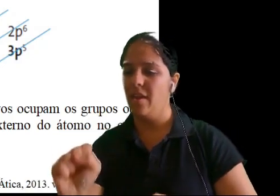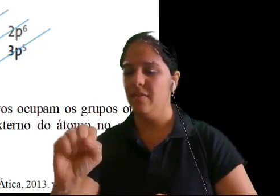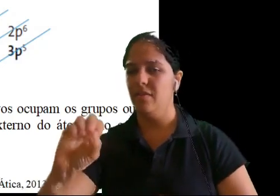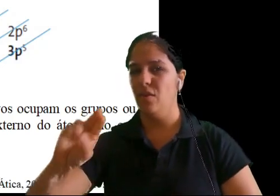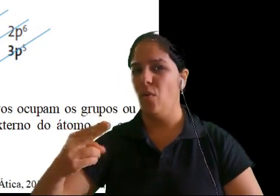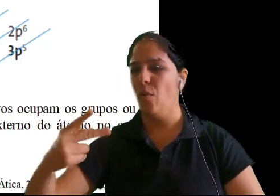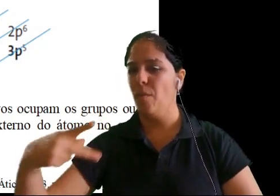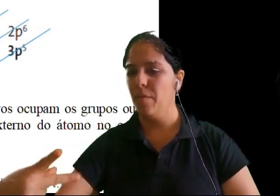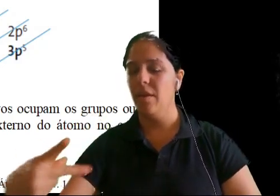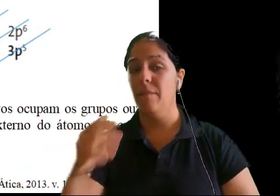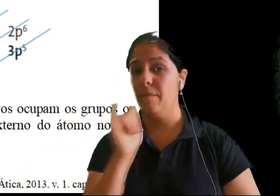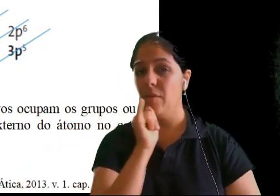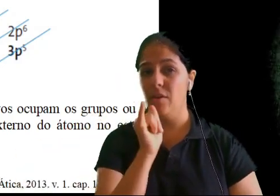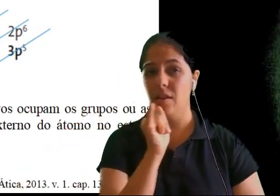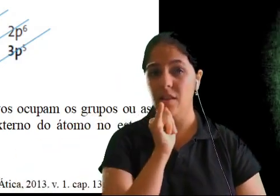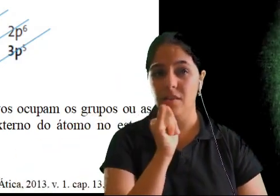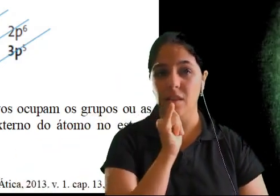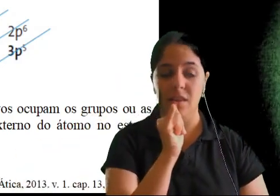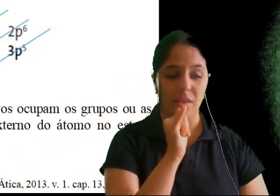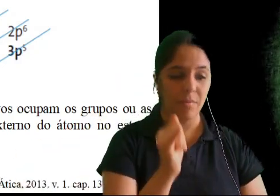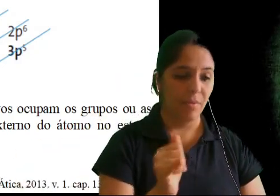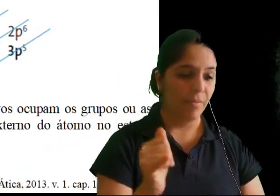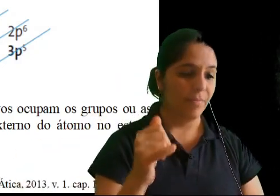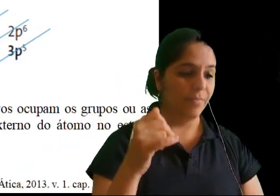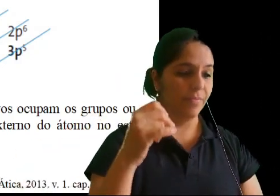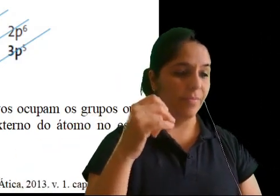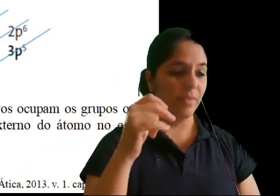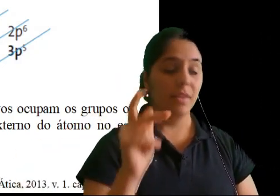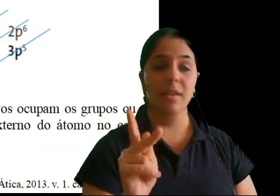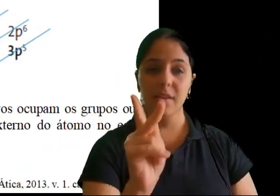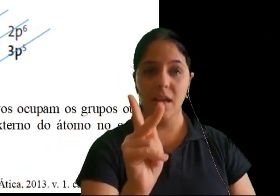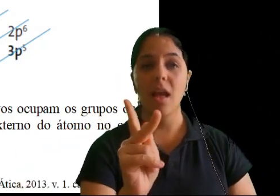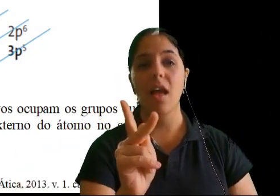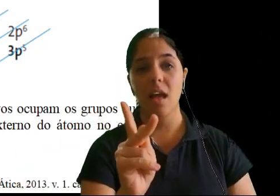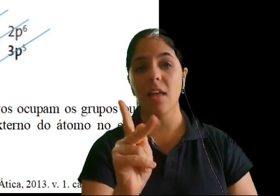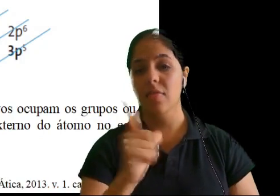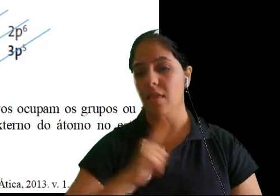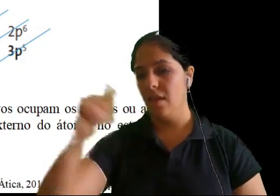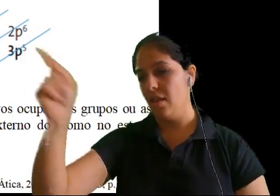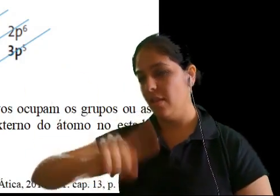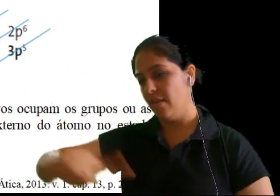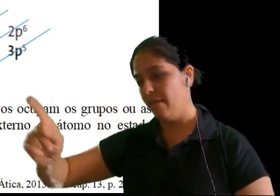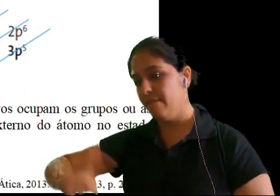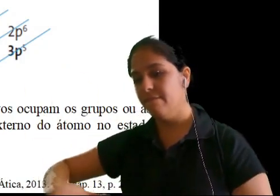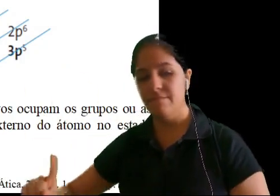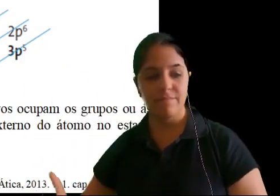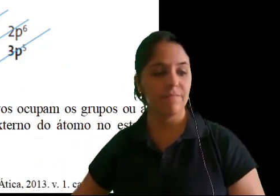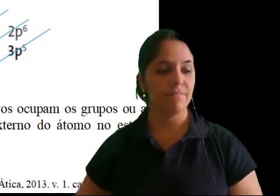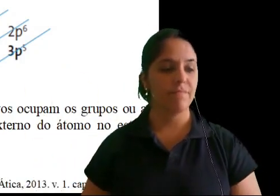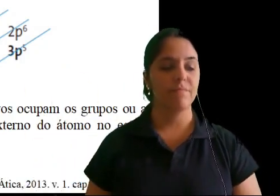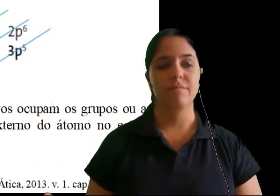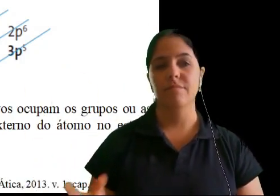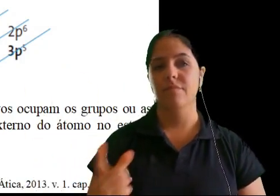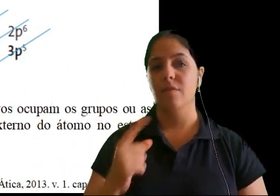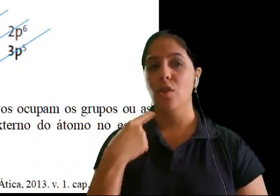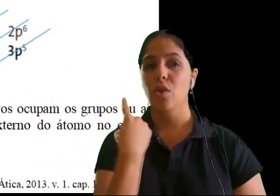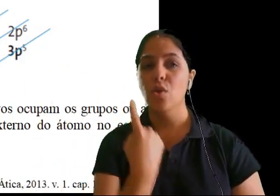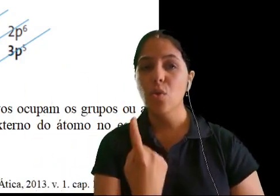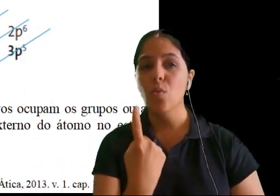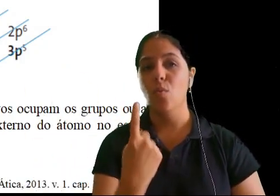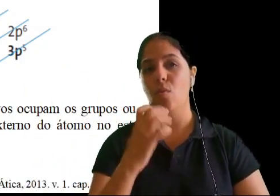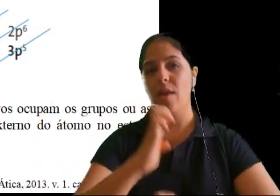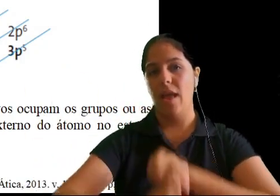S ou P, como por exemplo para o potássio, que tem essa distribuição eletrônica e um